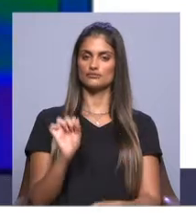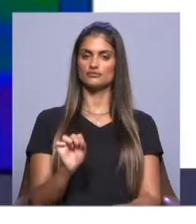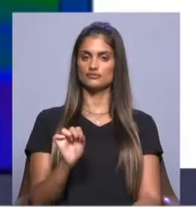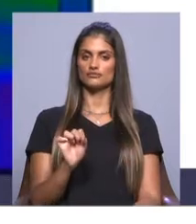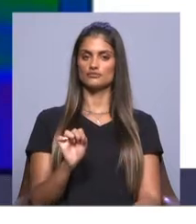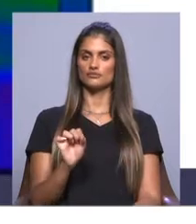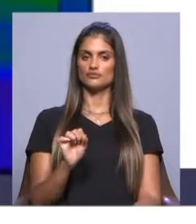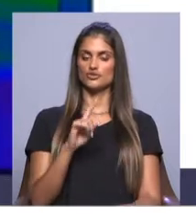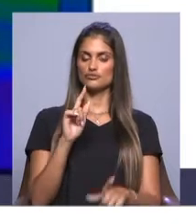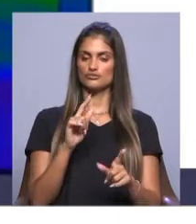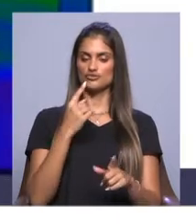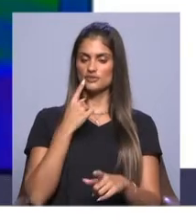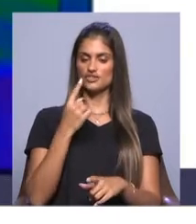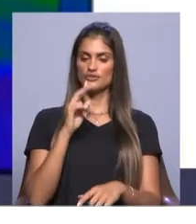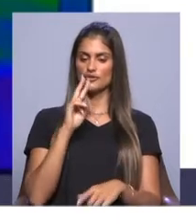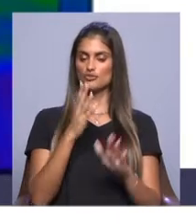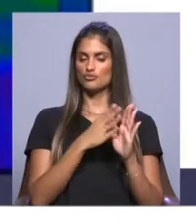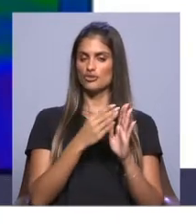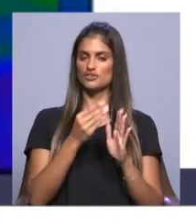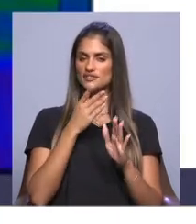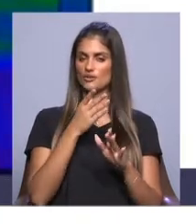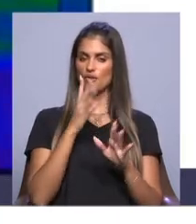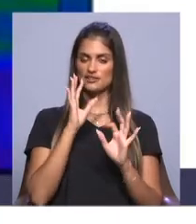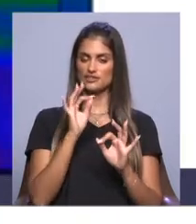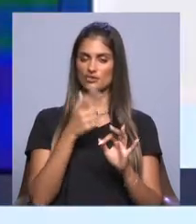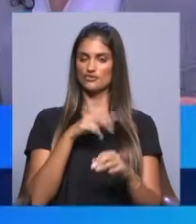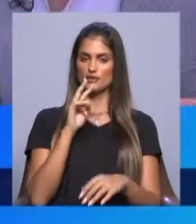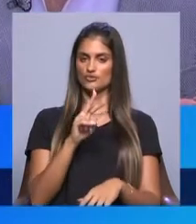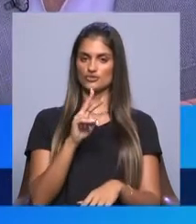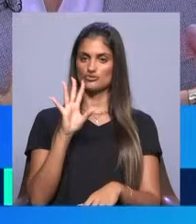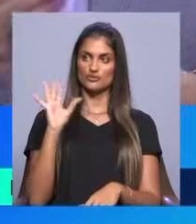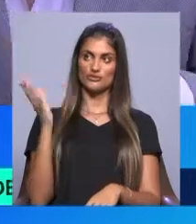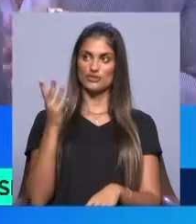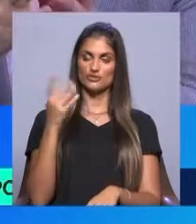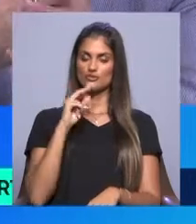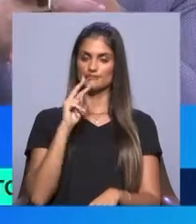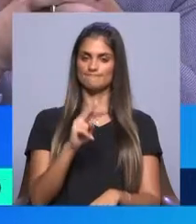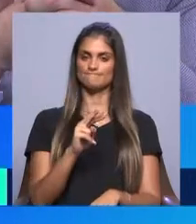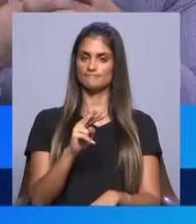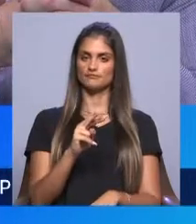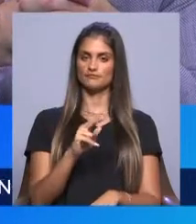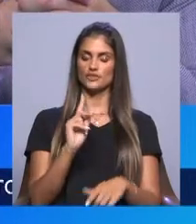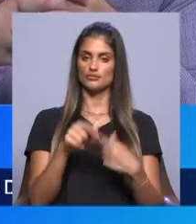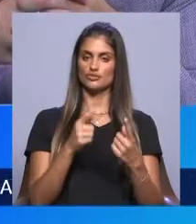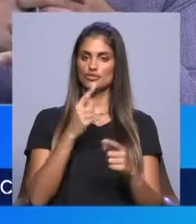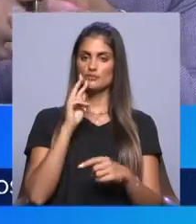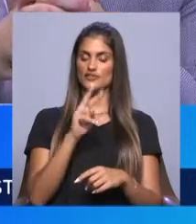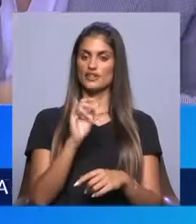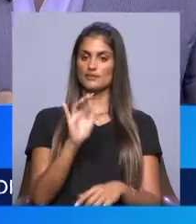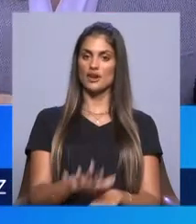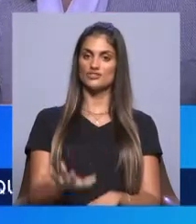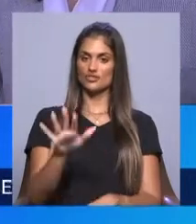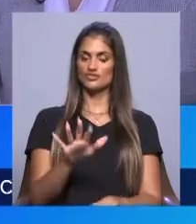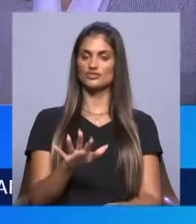os astrónomos olharam para esses primeiros modelos, disseram: não é bem isto que nós encontramos no universo ancestral. Até que chegamos a isto que nós estamos a ver nestas imagens